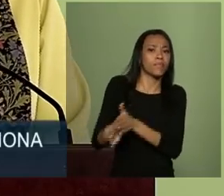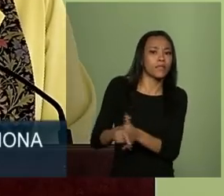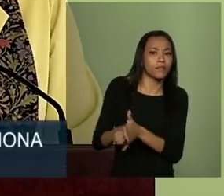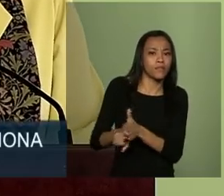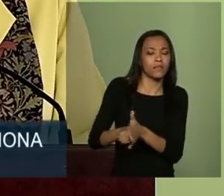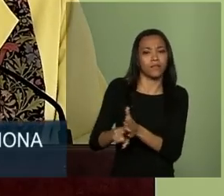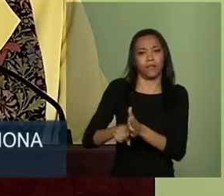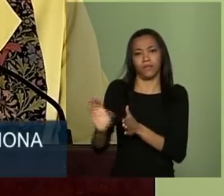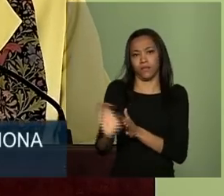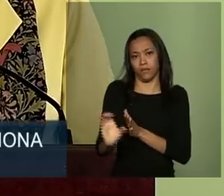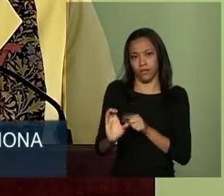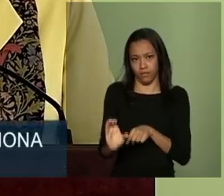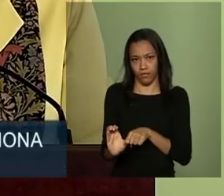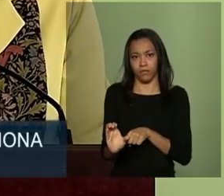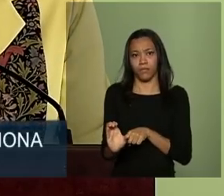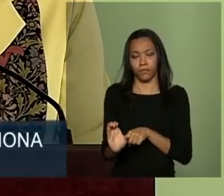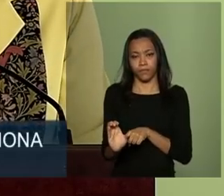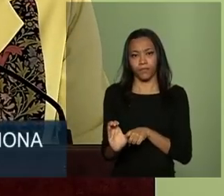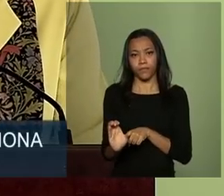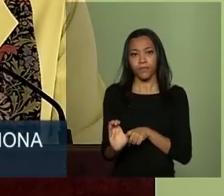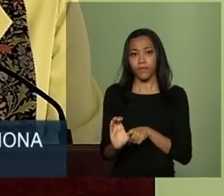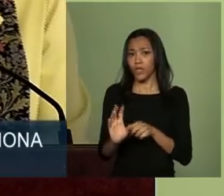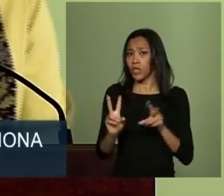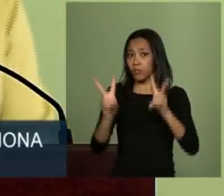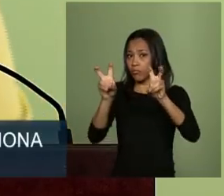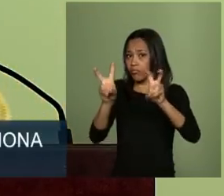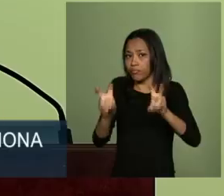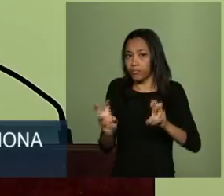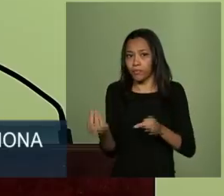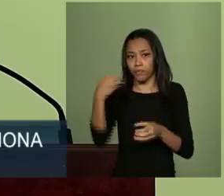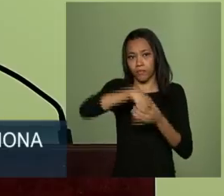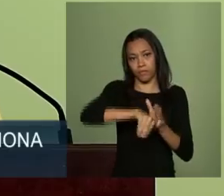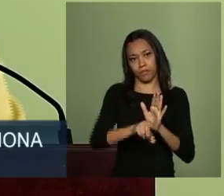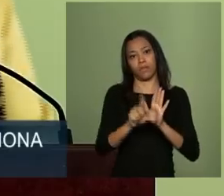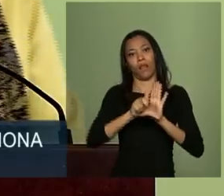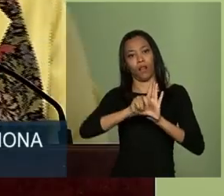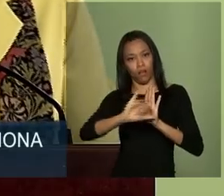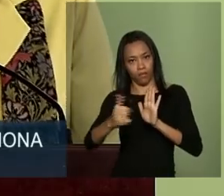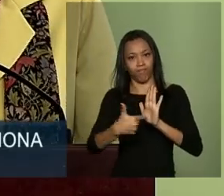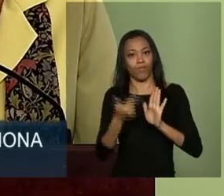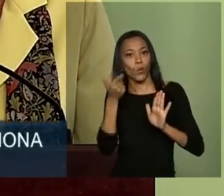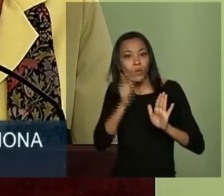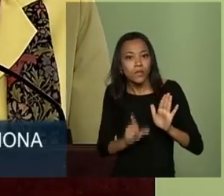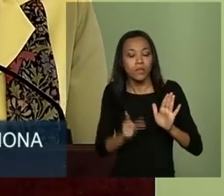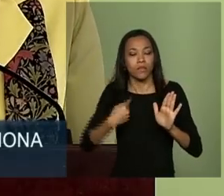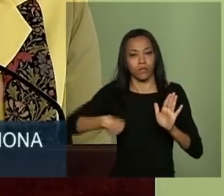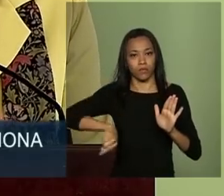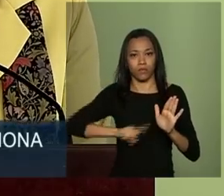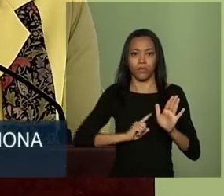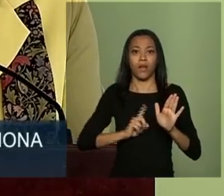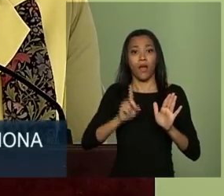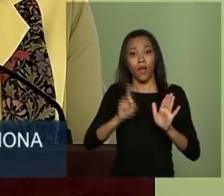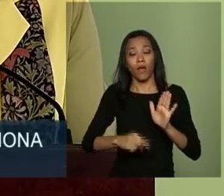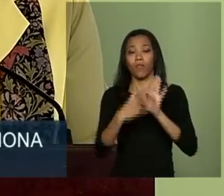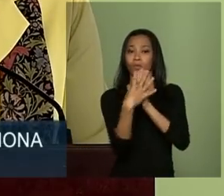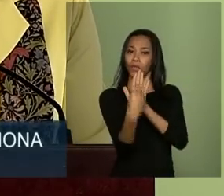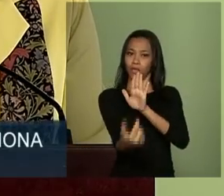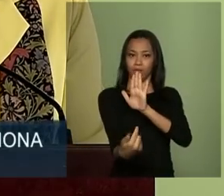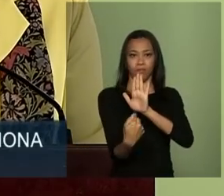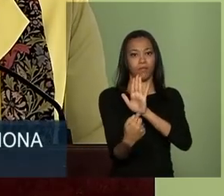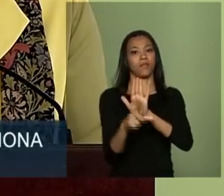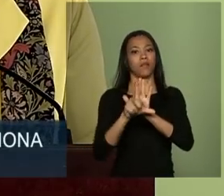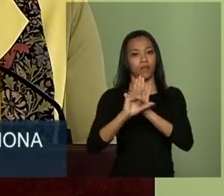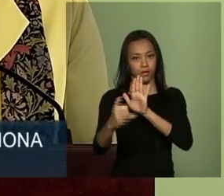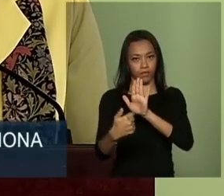ciência e tecnologia. Na verdade, esse é mais do que qualquer coisa, é um modelo. Por